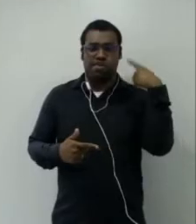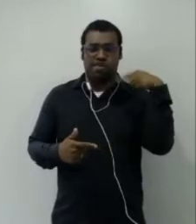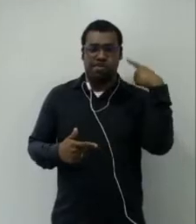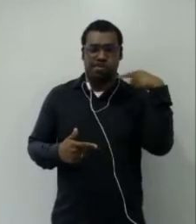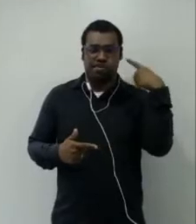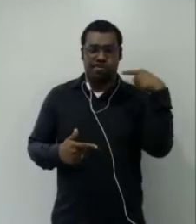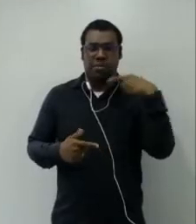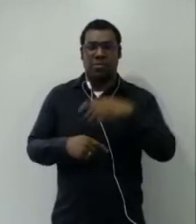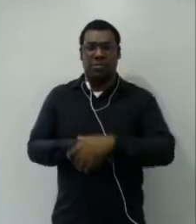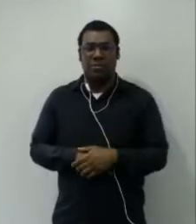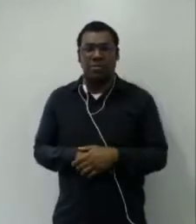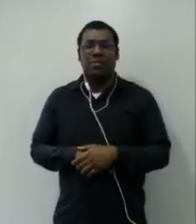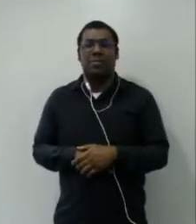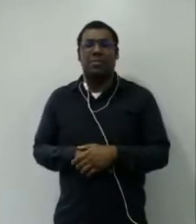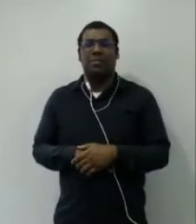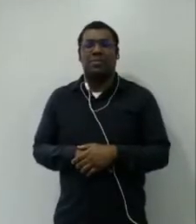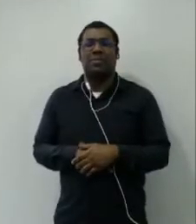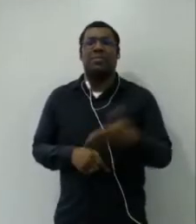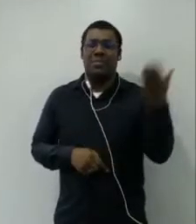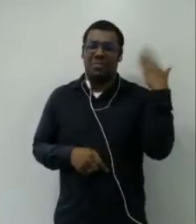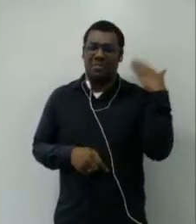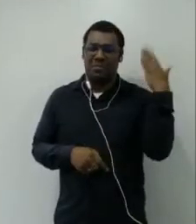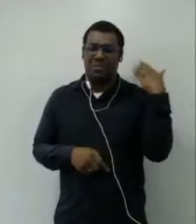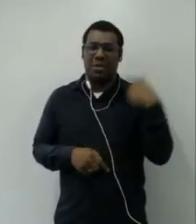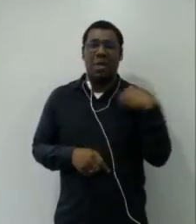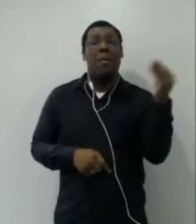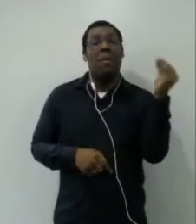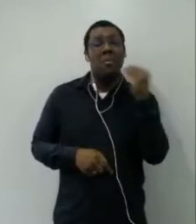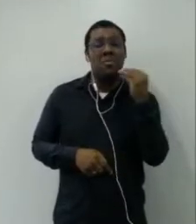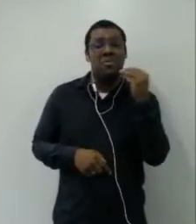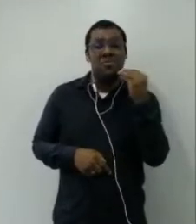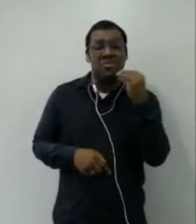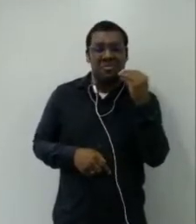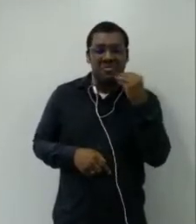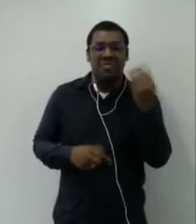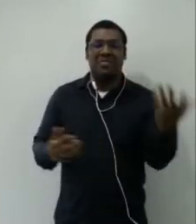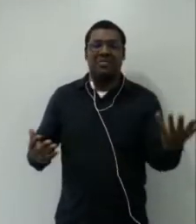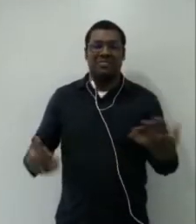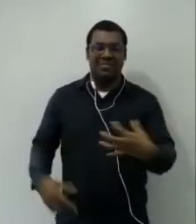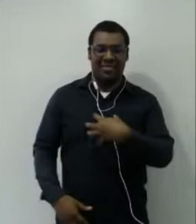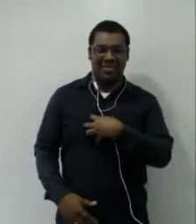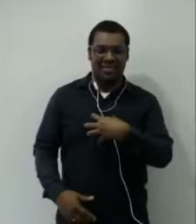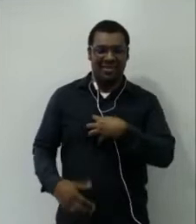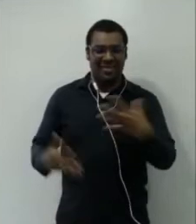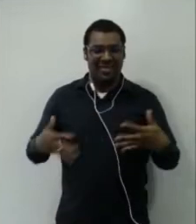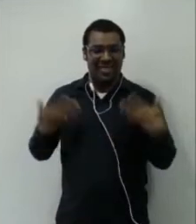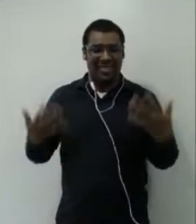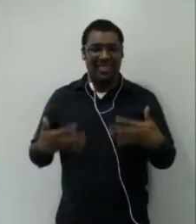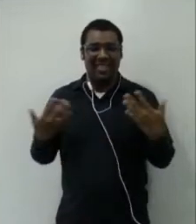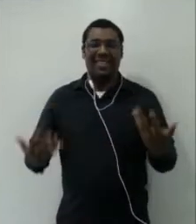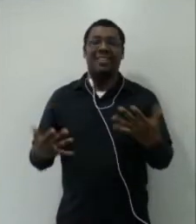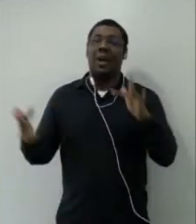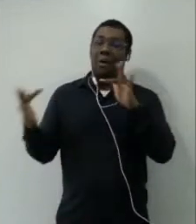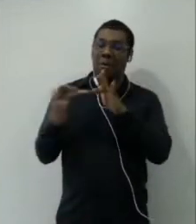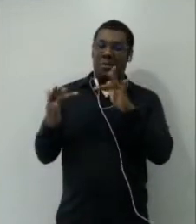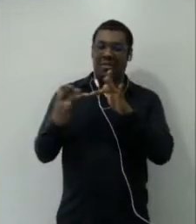tive a oportunidade e a alegria de ser recebido por ele